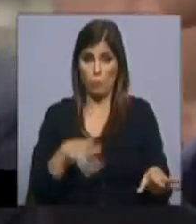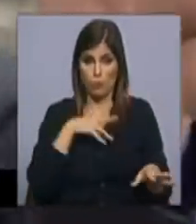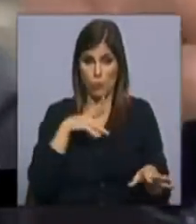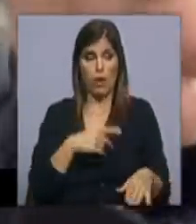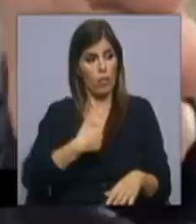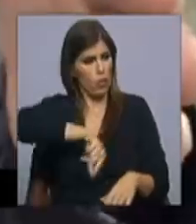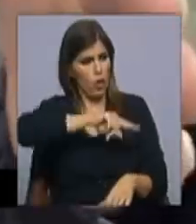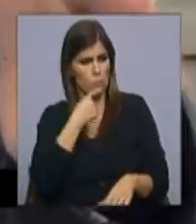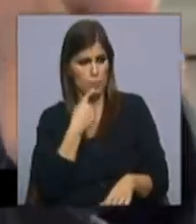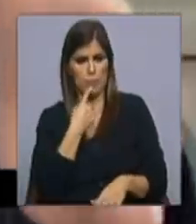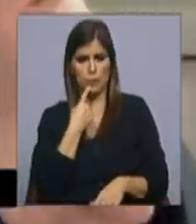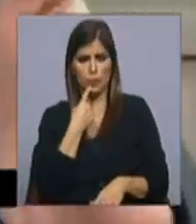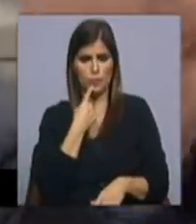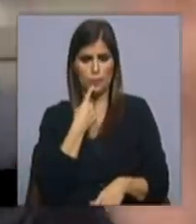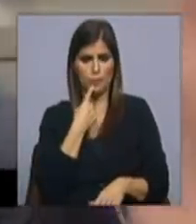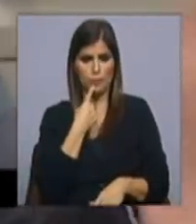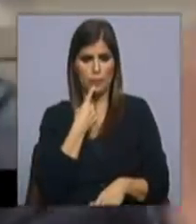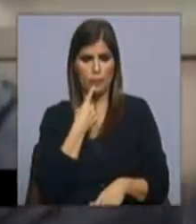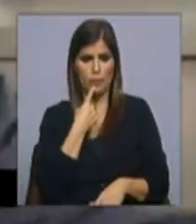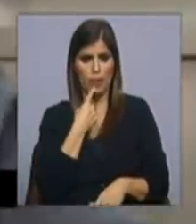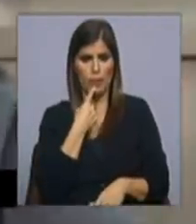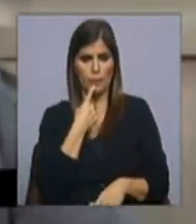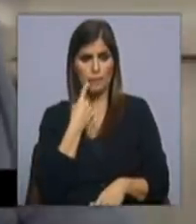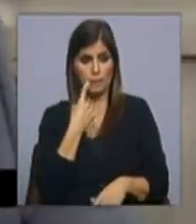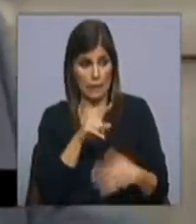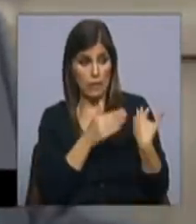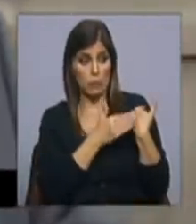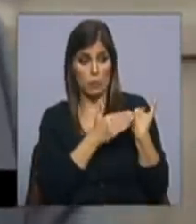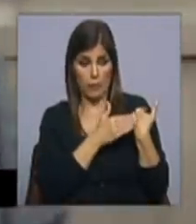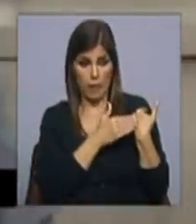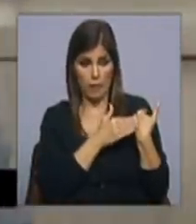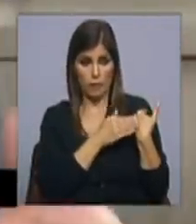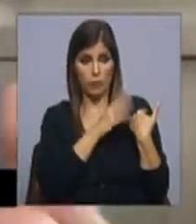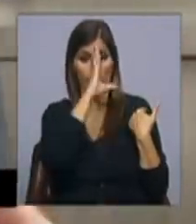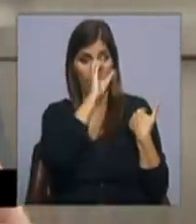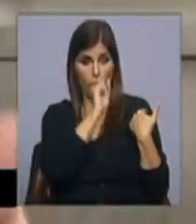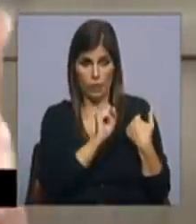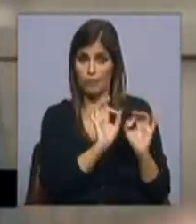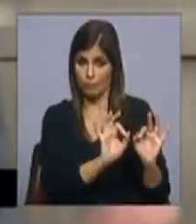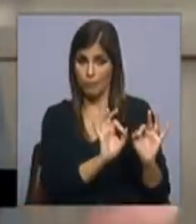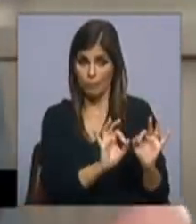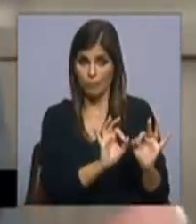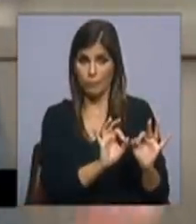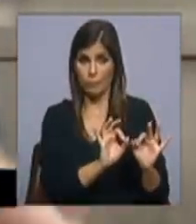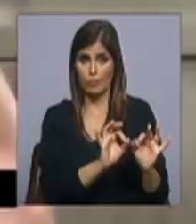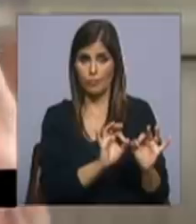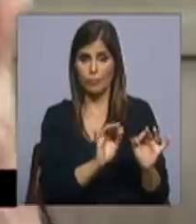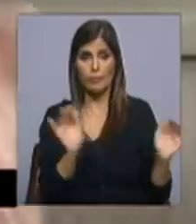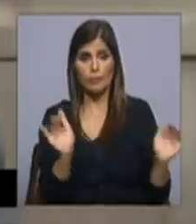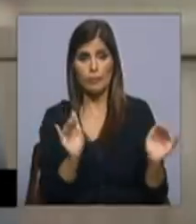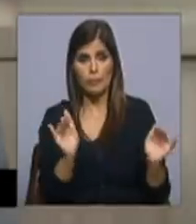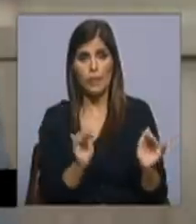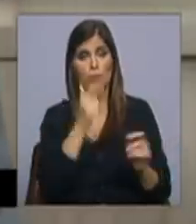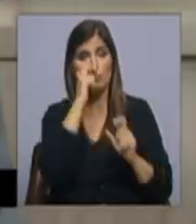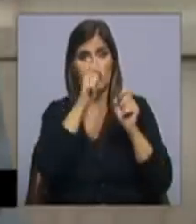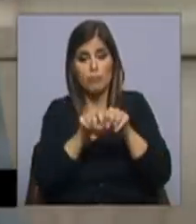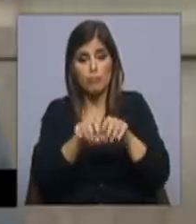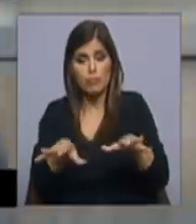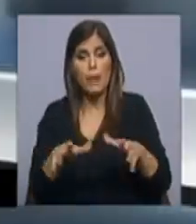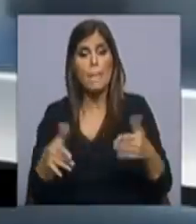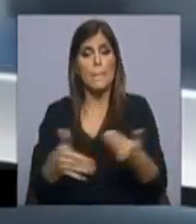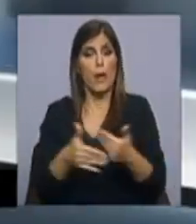é que onde houve responsabilidade dos governantes, teve menos gente contaminada e teve menos